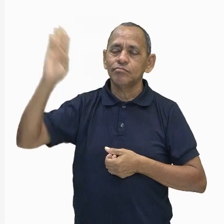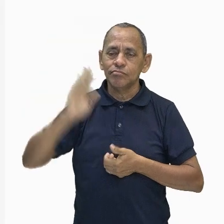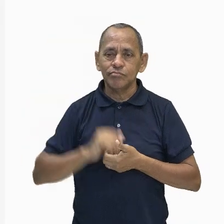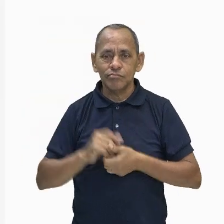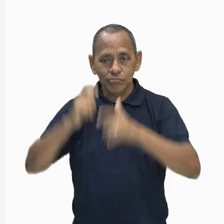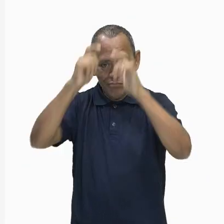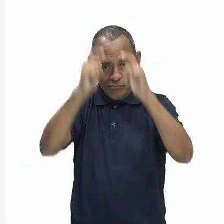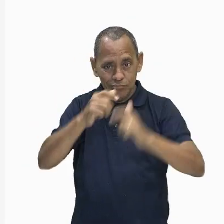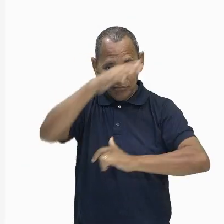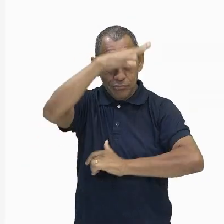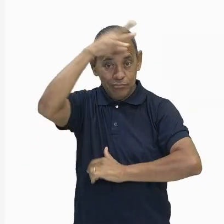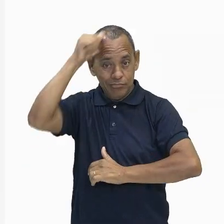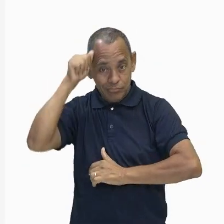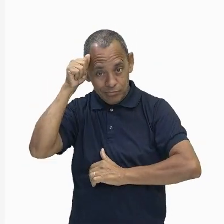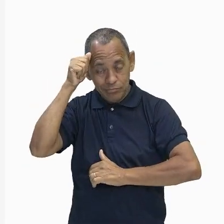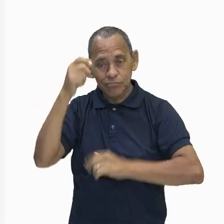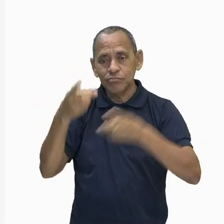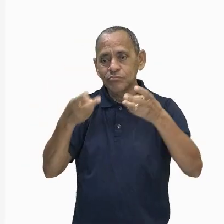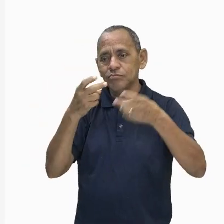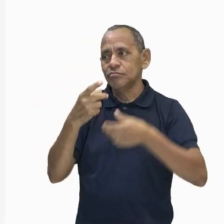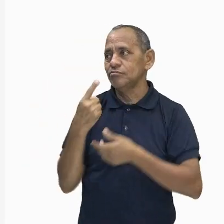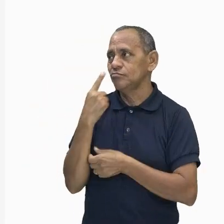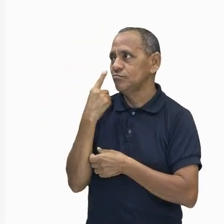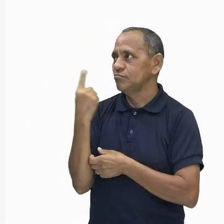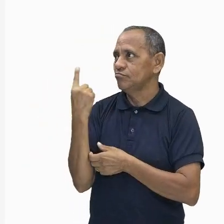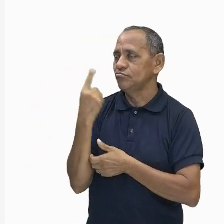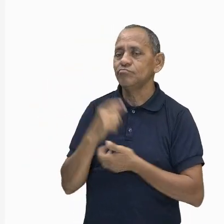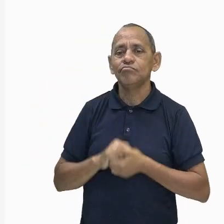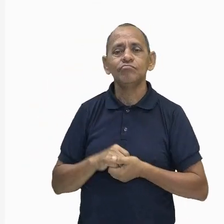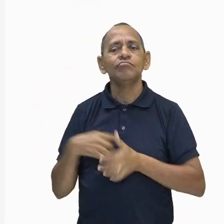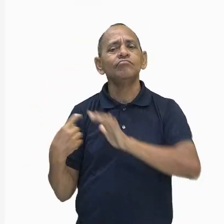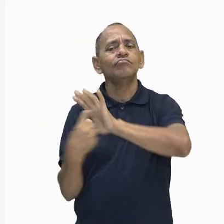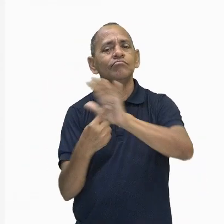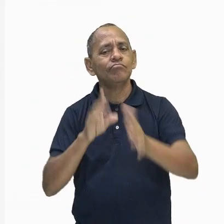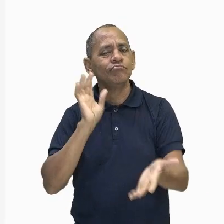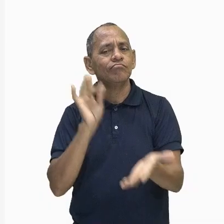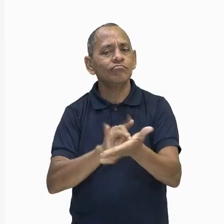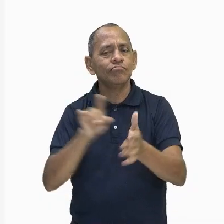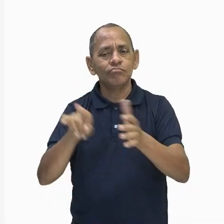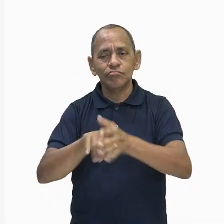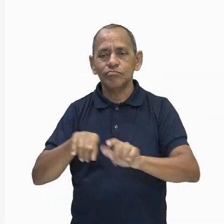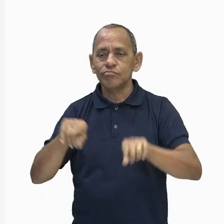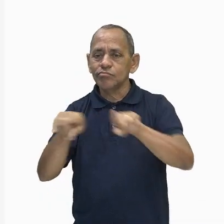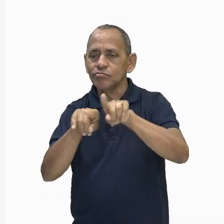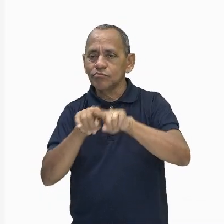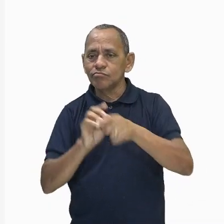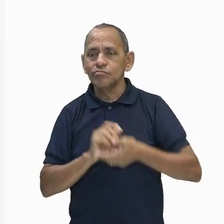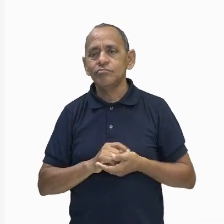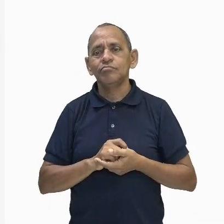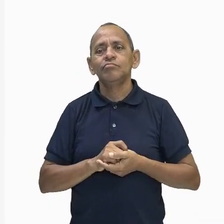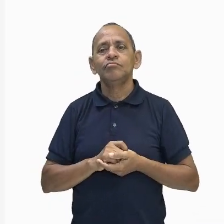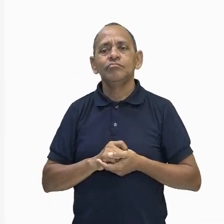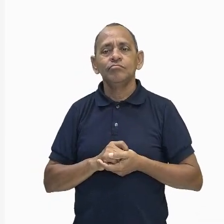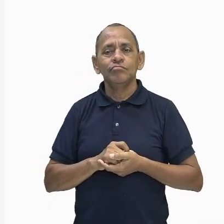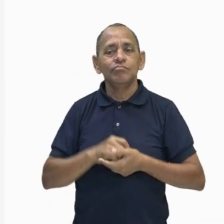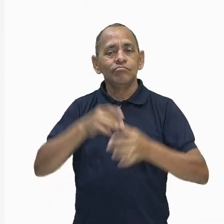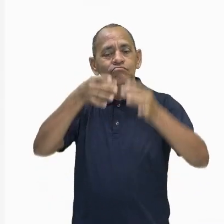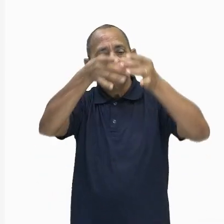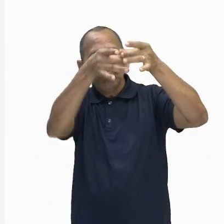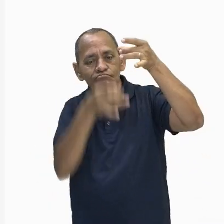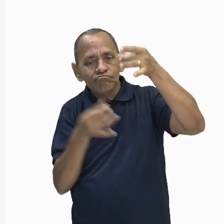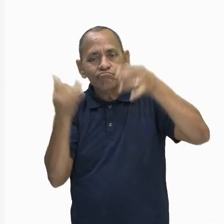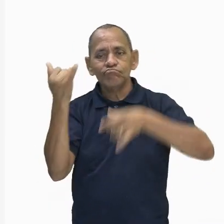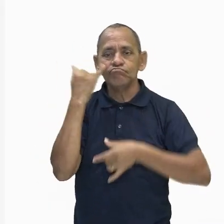Manaus, percebam que nós estamos aqui especificando e também ampliando a informação que nós temos a respeito